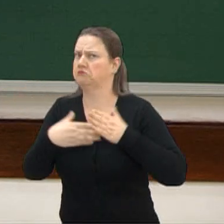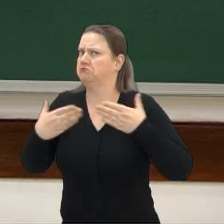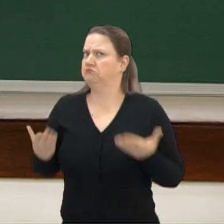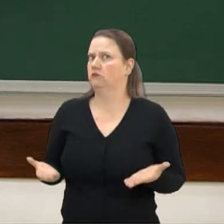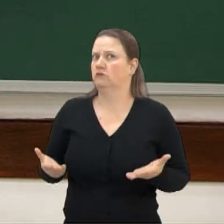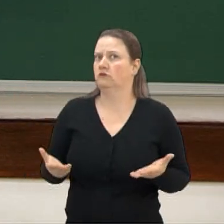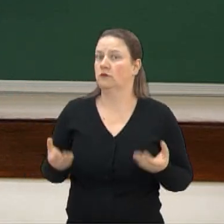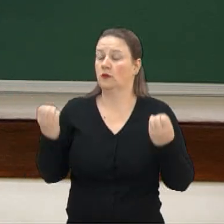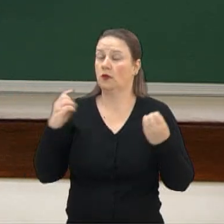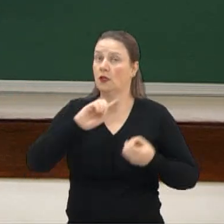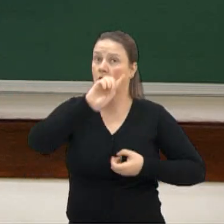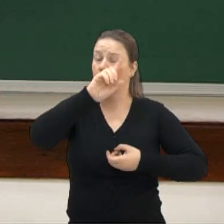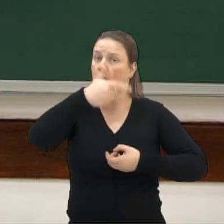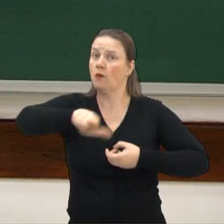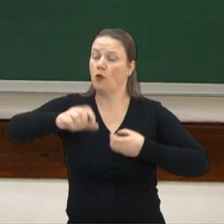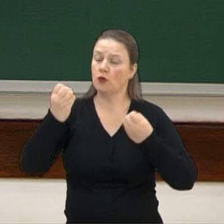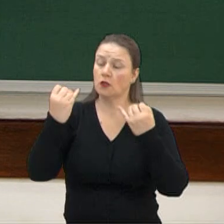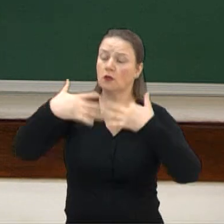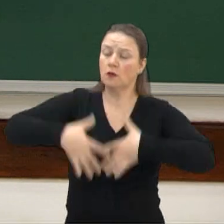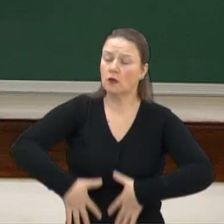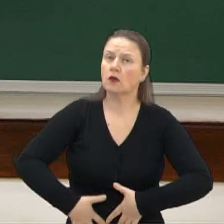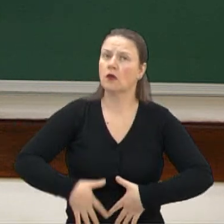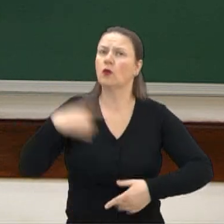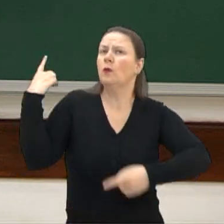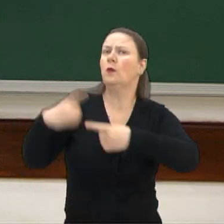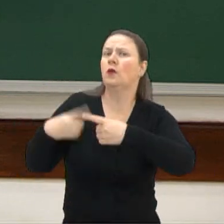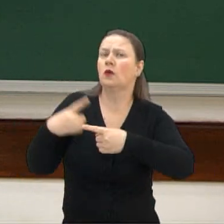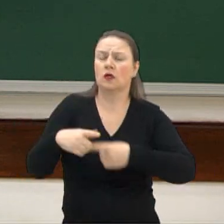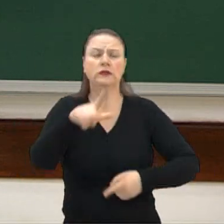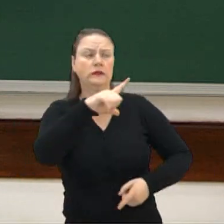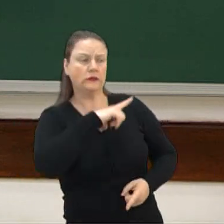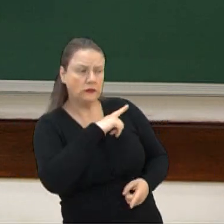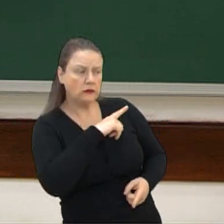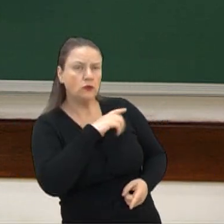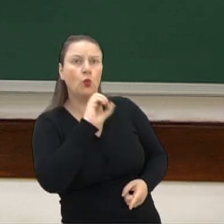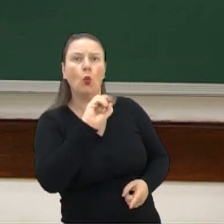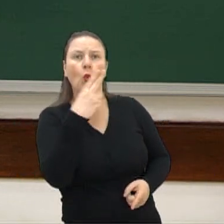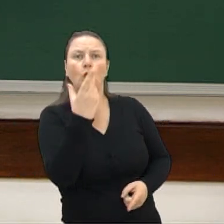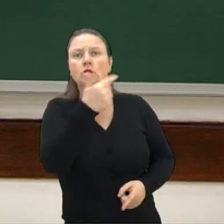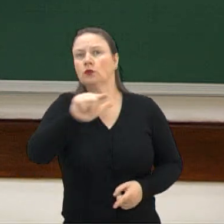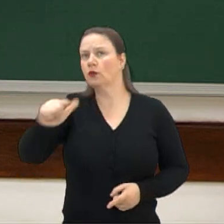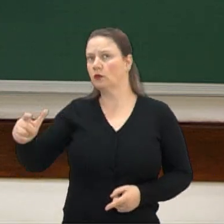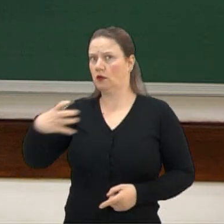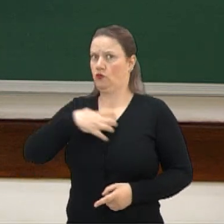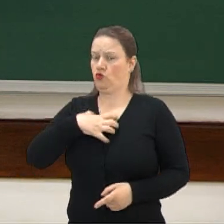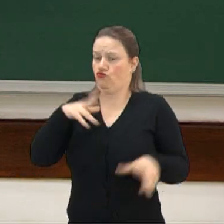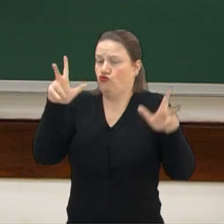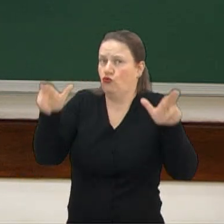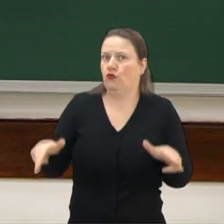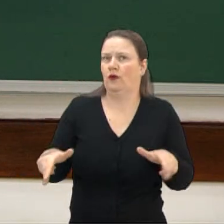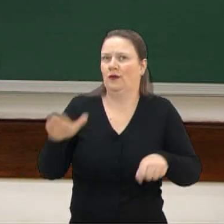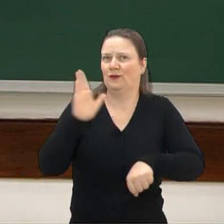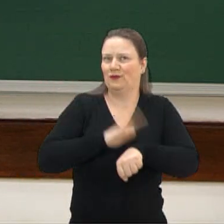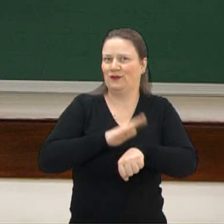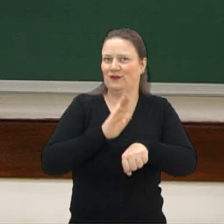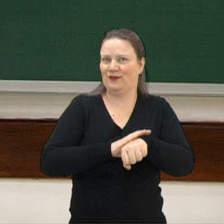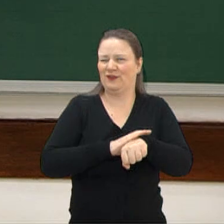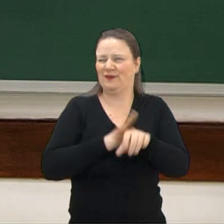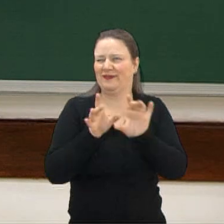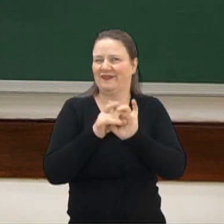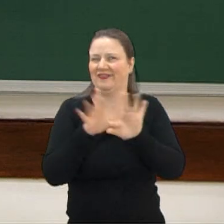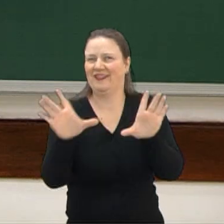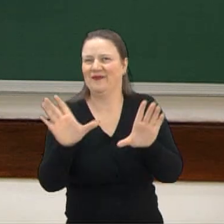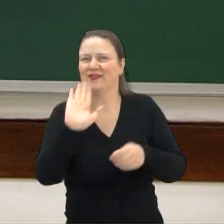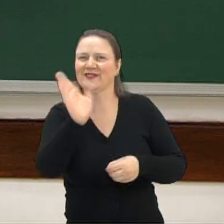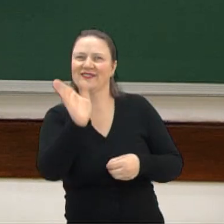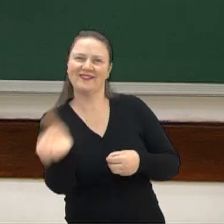vou explicar do porquê, se elas possuem ou não possuem o mesmo sentido. Um tempinho para vocês fazerem essa análise